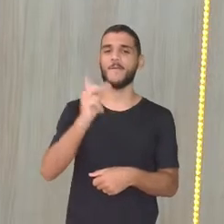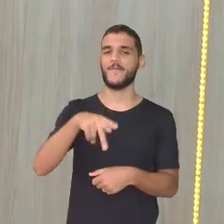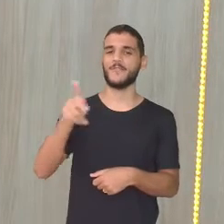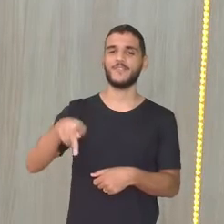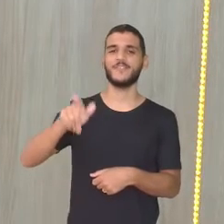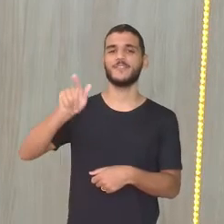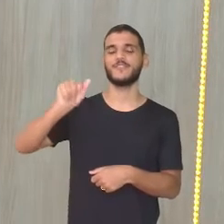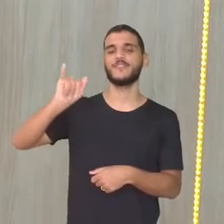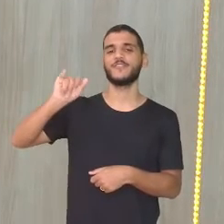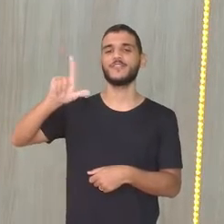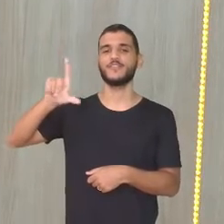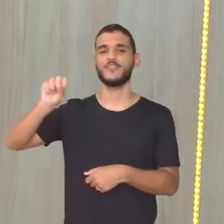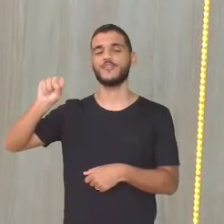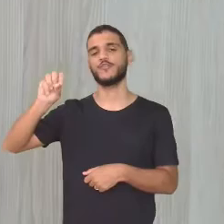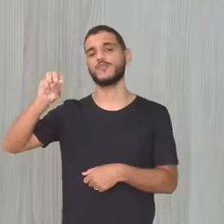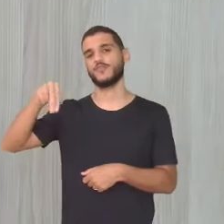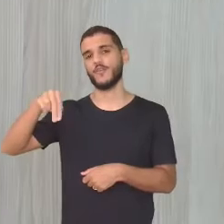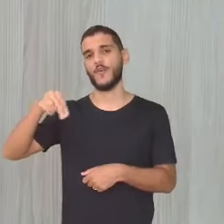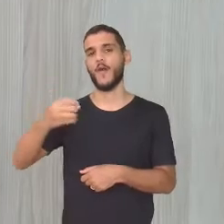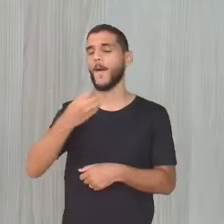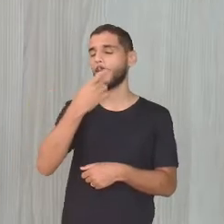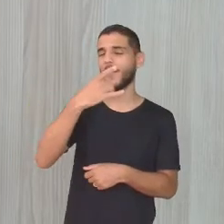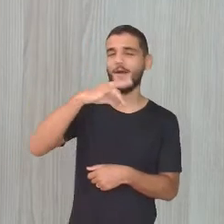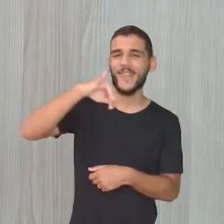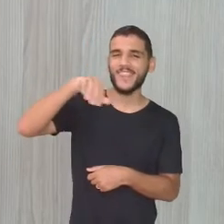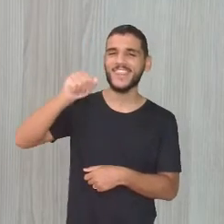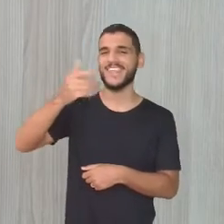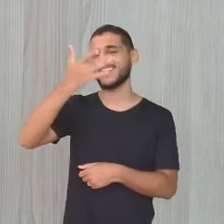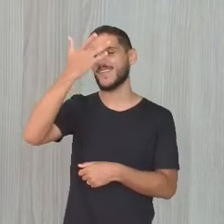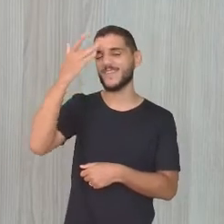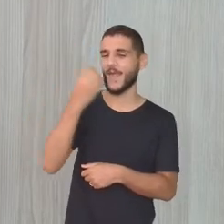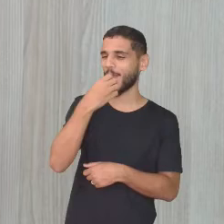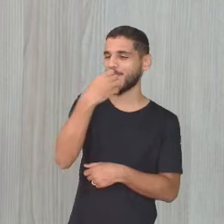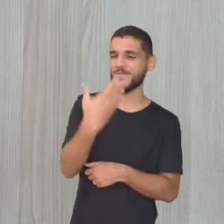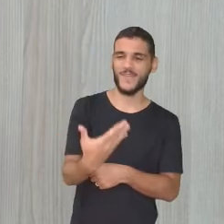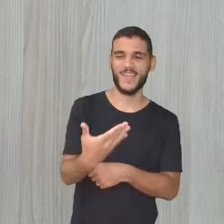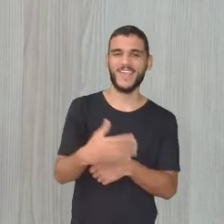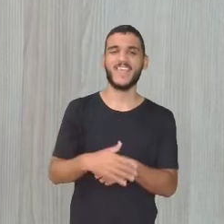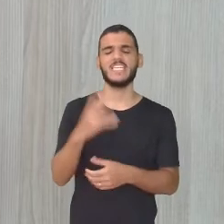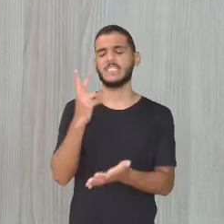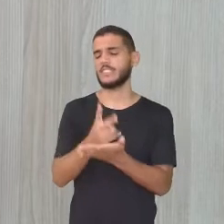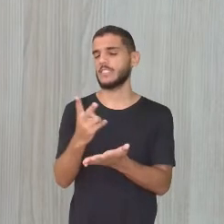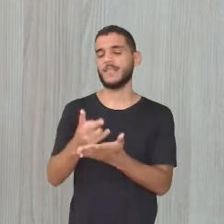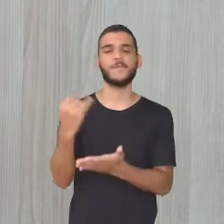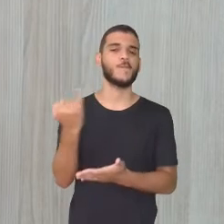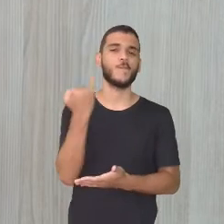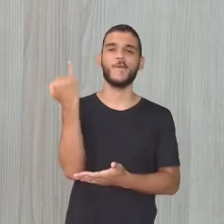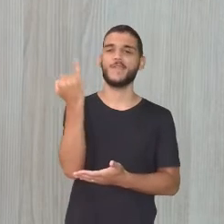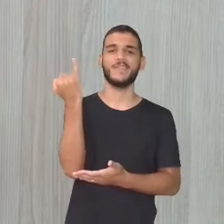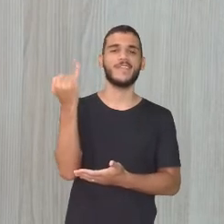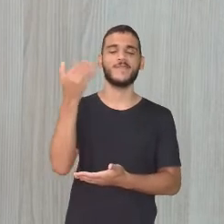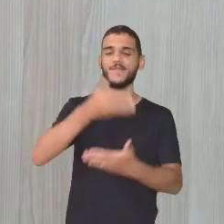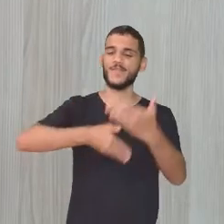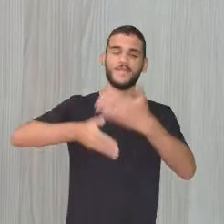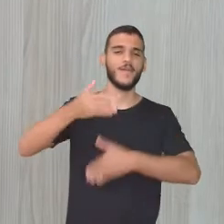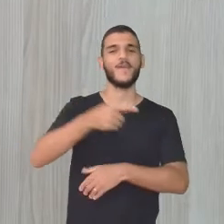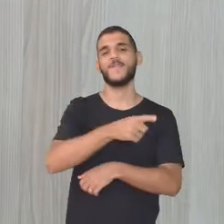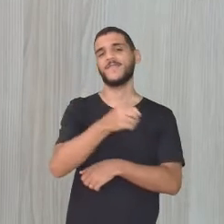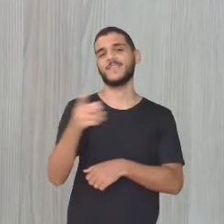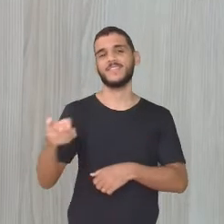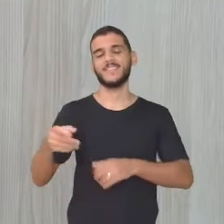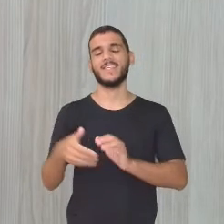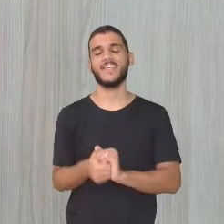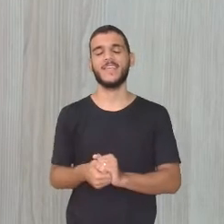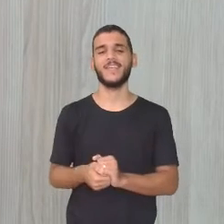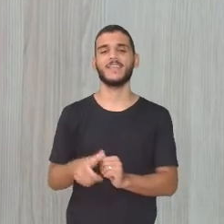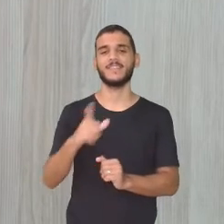Soares. Dá o teu bom dia. Bom dia, pessoal, tudo bem com vocês? É sempre um prazer estar aqui mais uma segunda-feira, dialogando com vocês